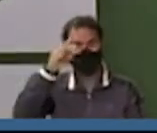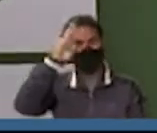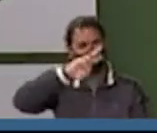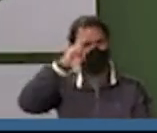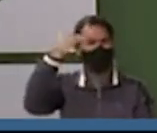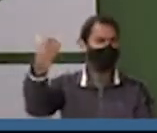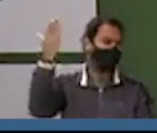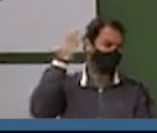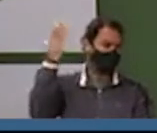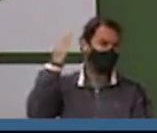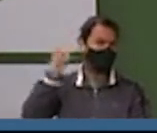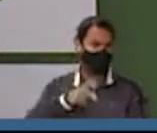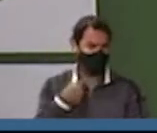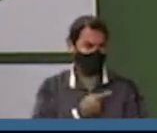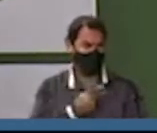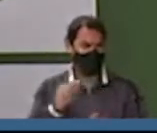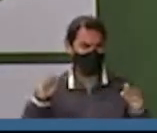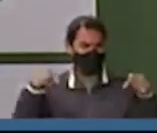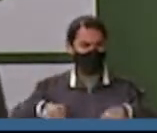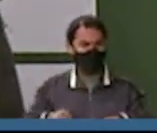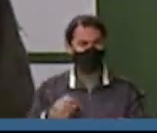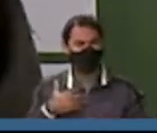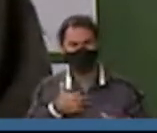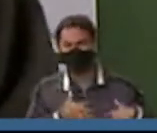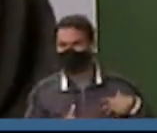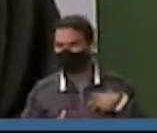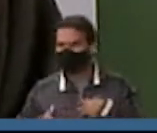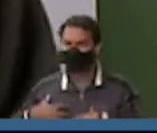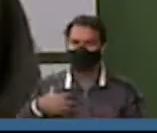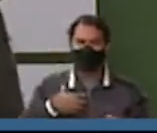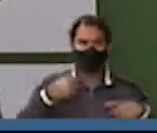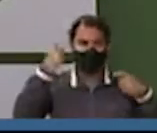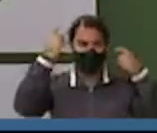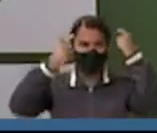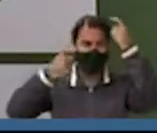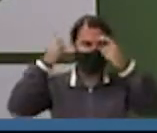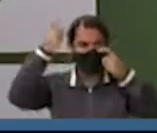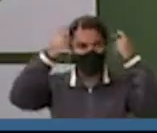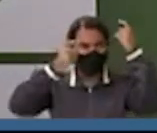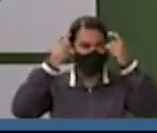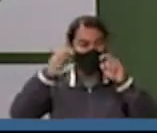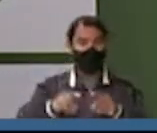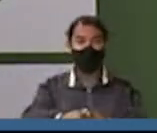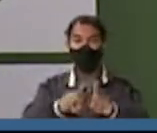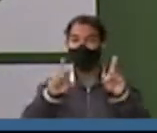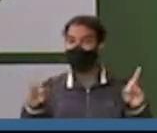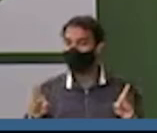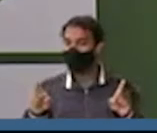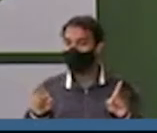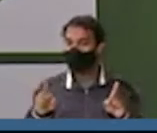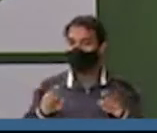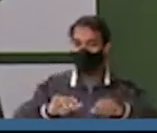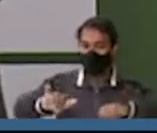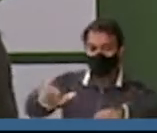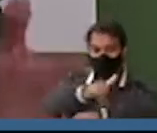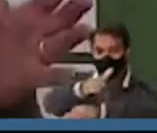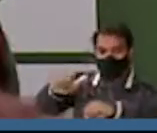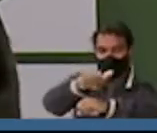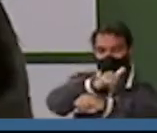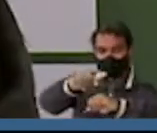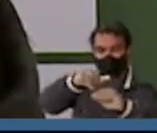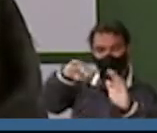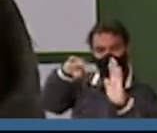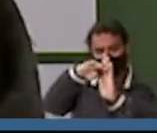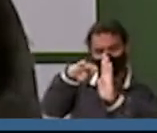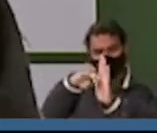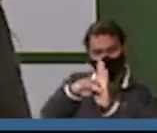aqui incomodados, estávamos todos apreensivos, mas as medidas que nós tomamos